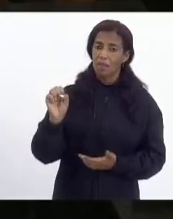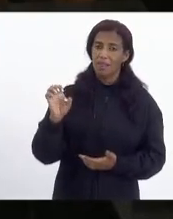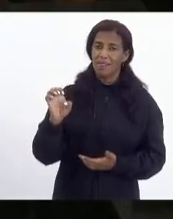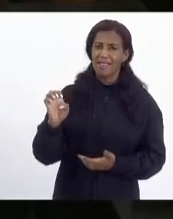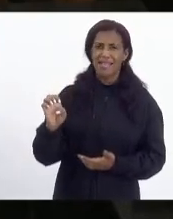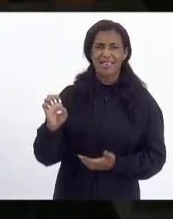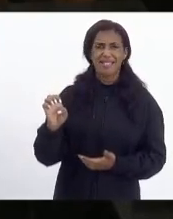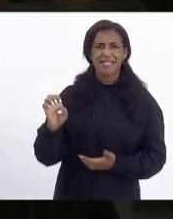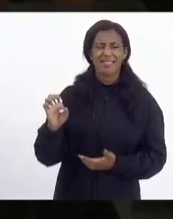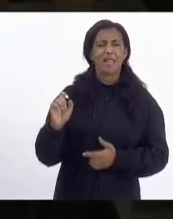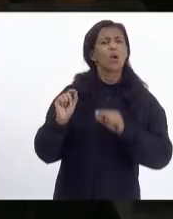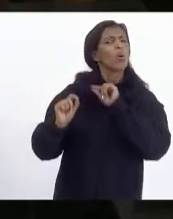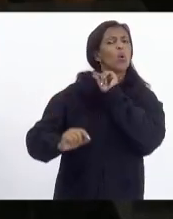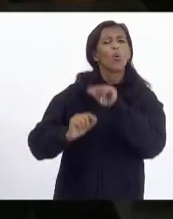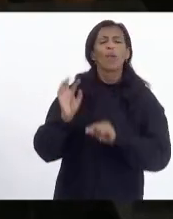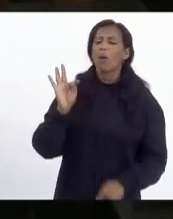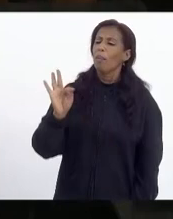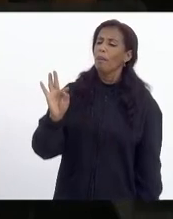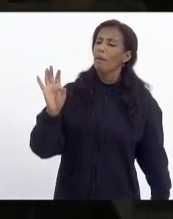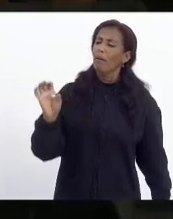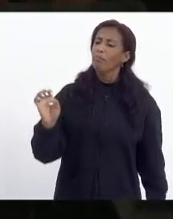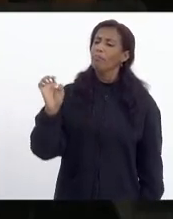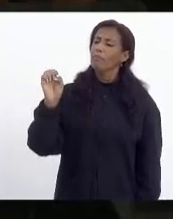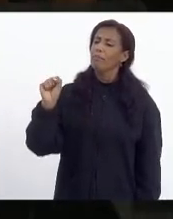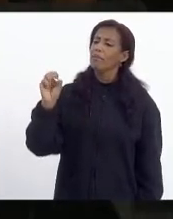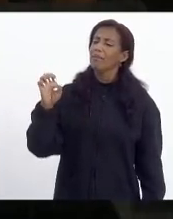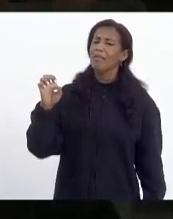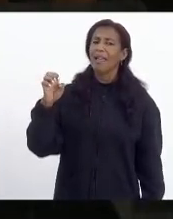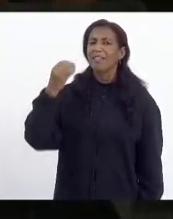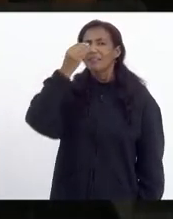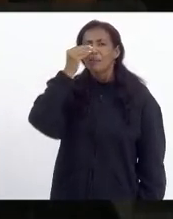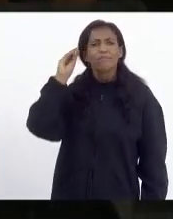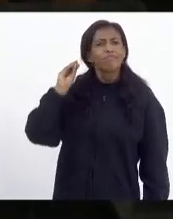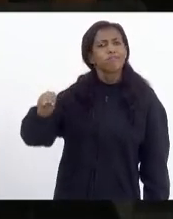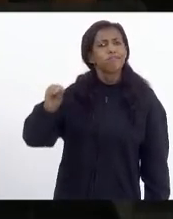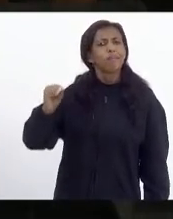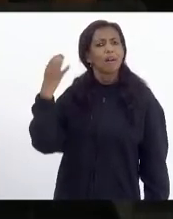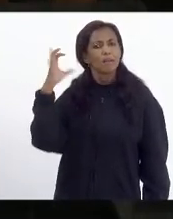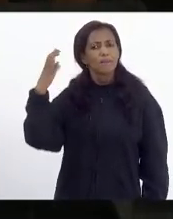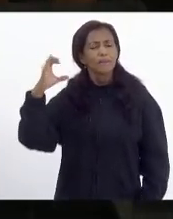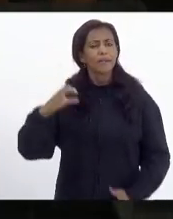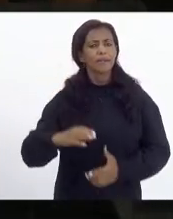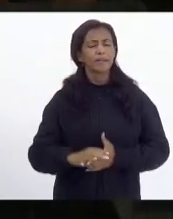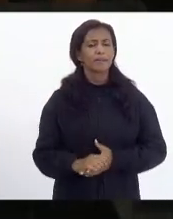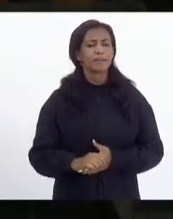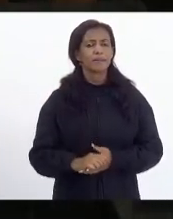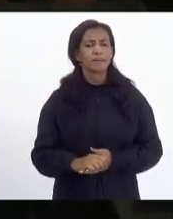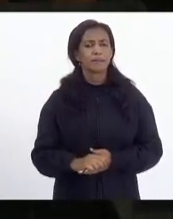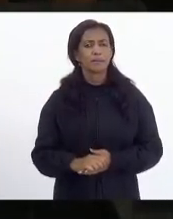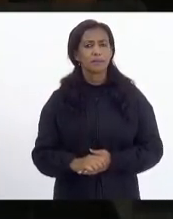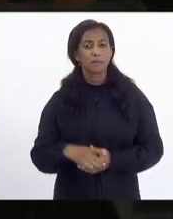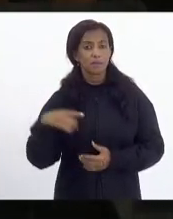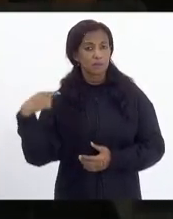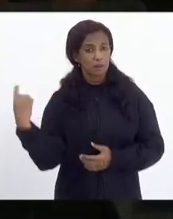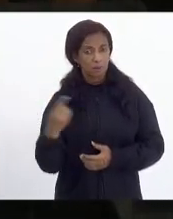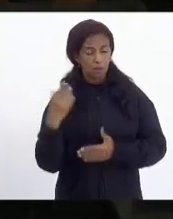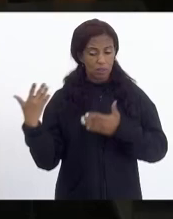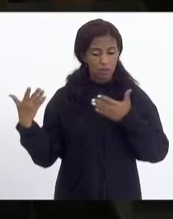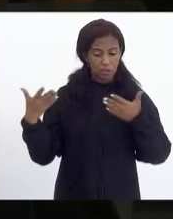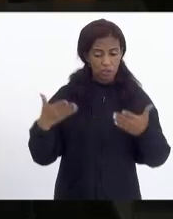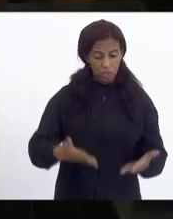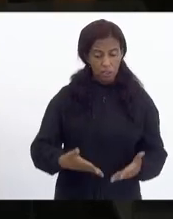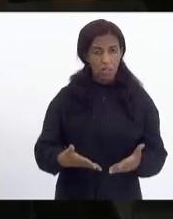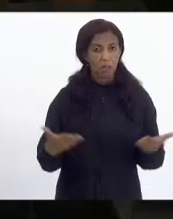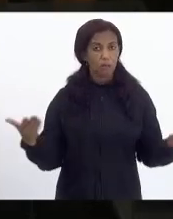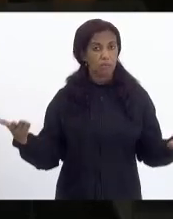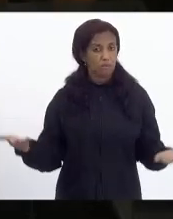negacionistas que que é uma tese negacionismo é A negação da ciência e nós chegamos até